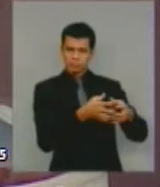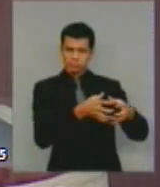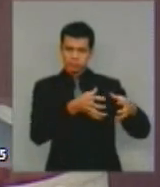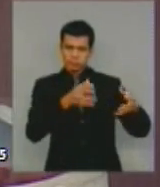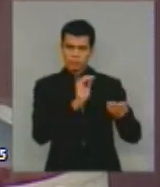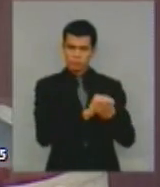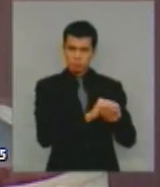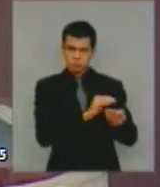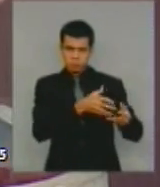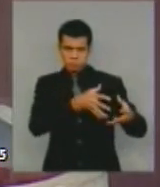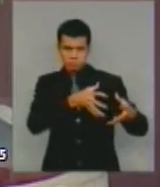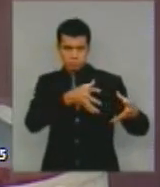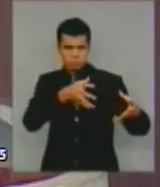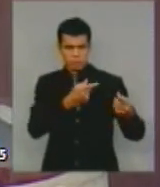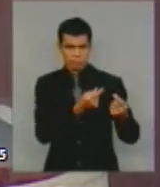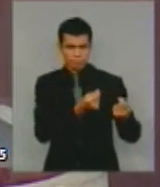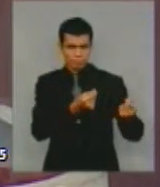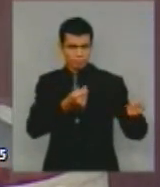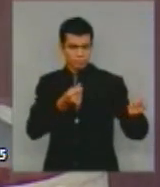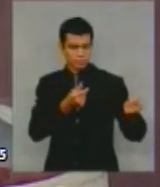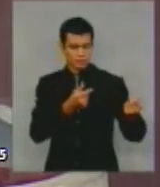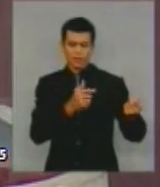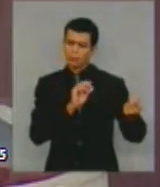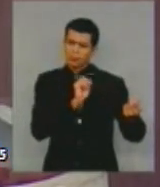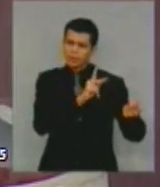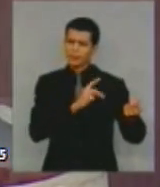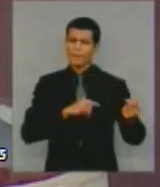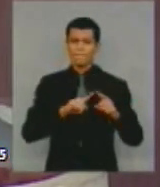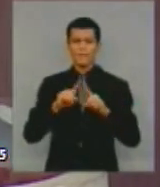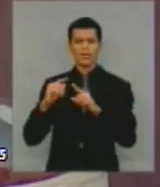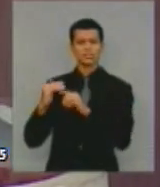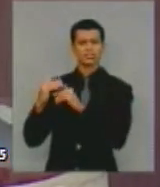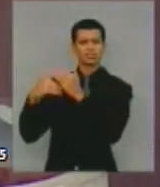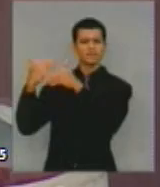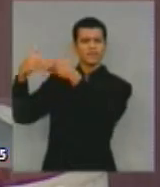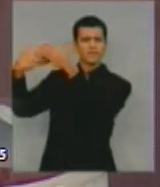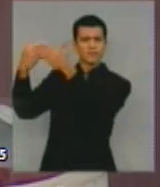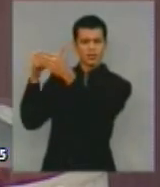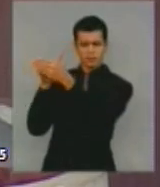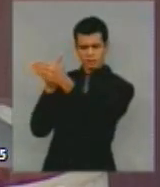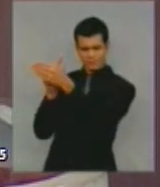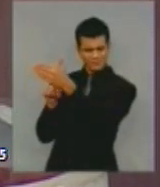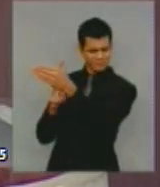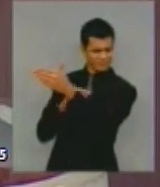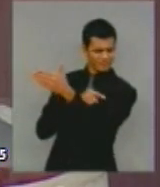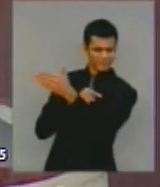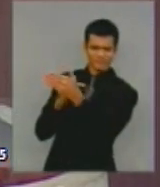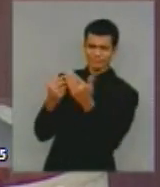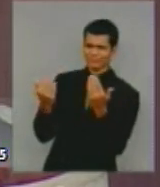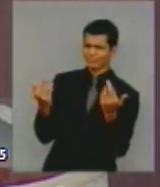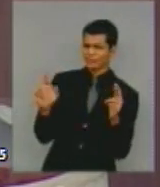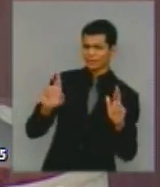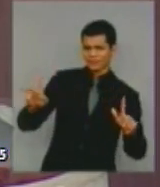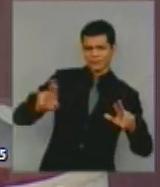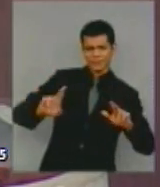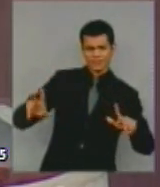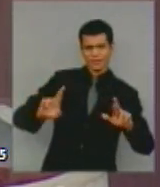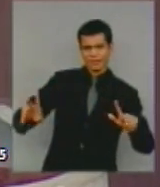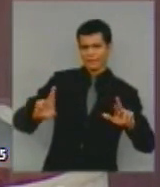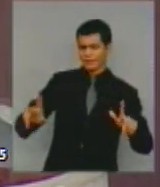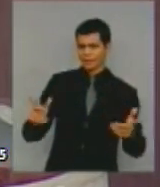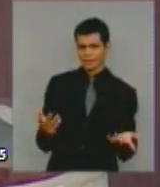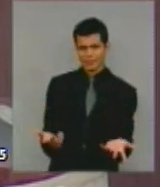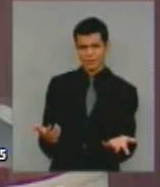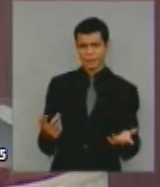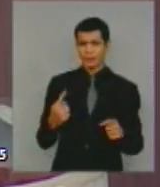e social, pois foi o que aconteceu aqui no Ceará. Mais de 70% da vazão outorgada pela COGÉ é para a agricultura